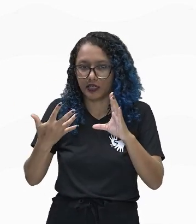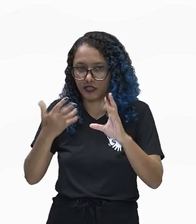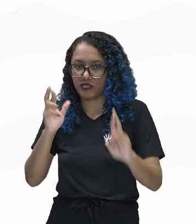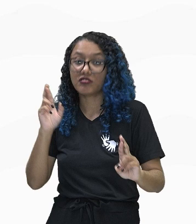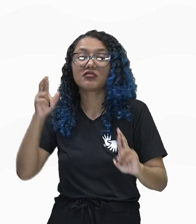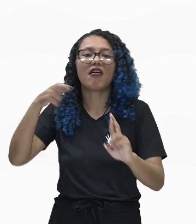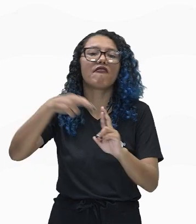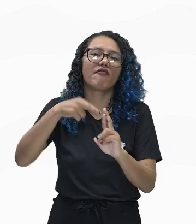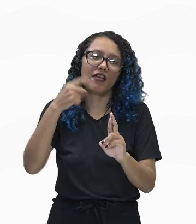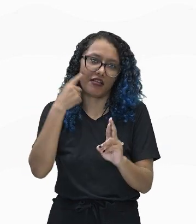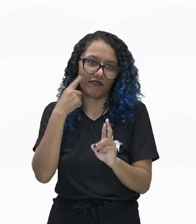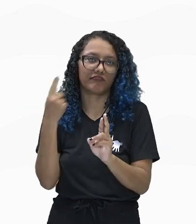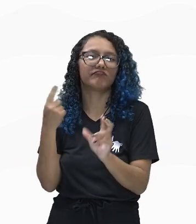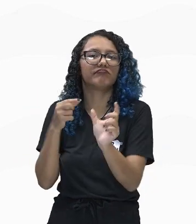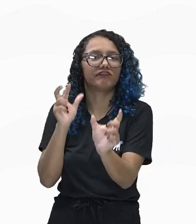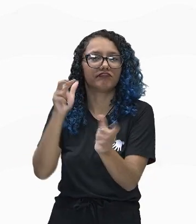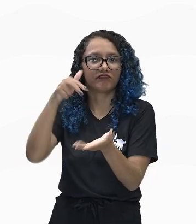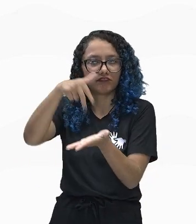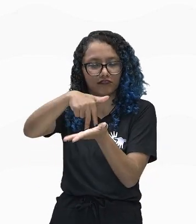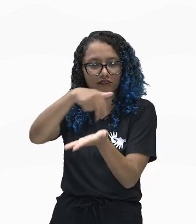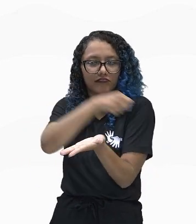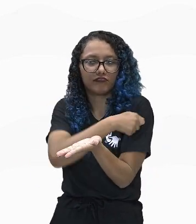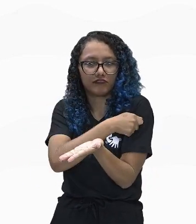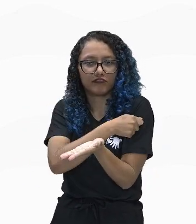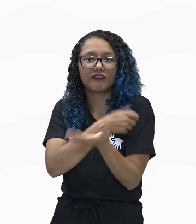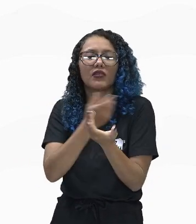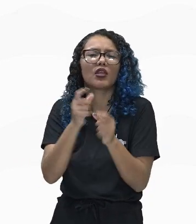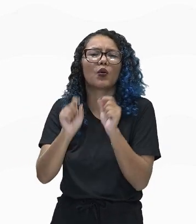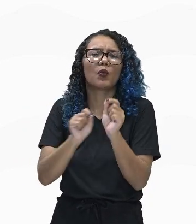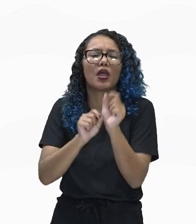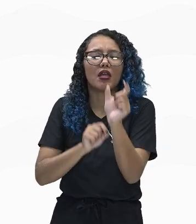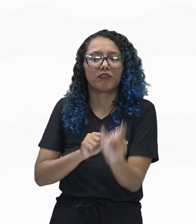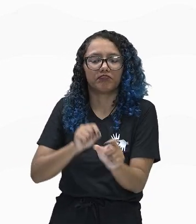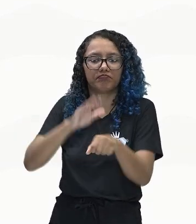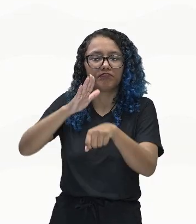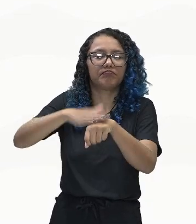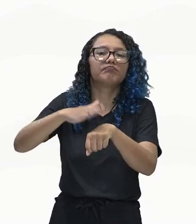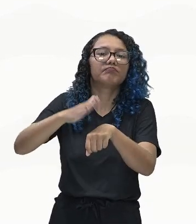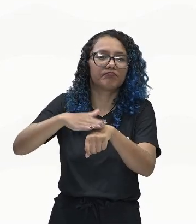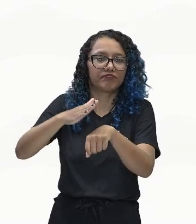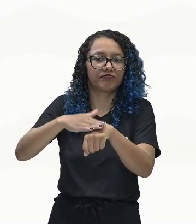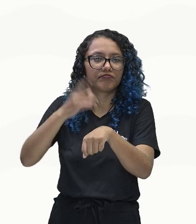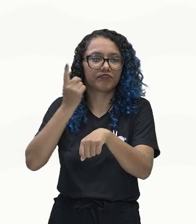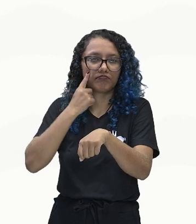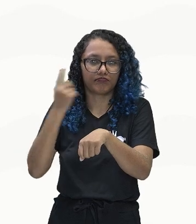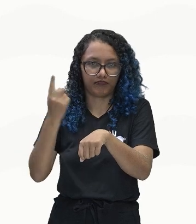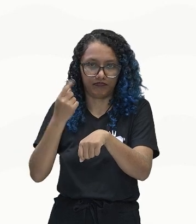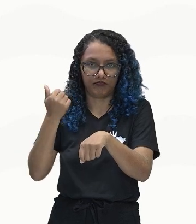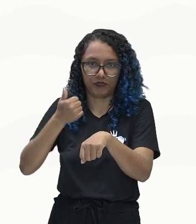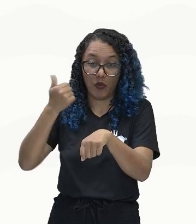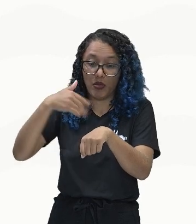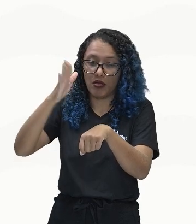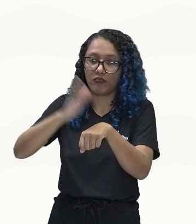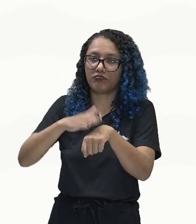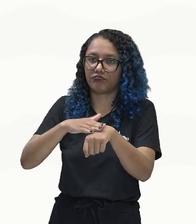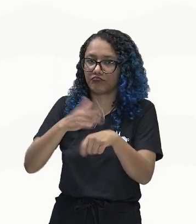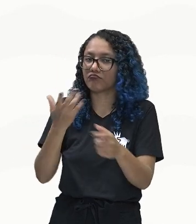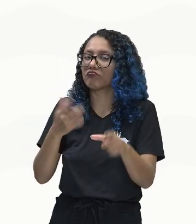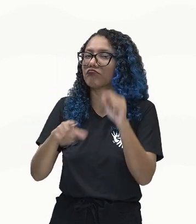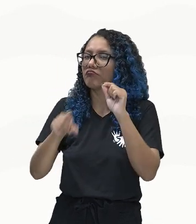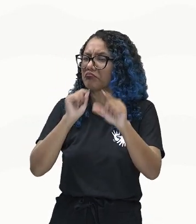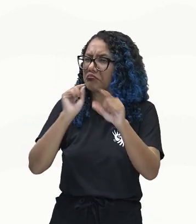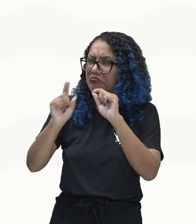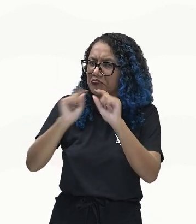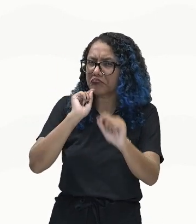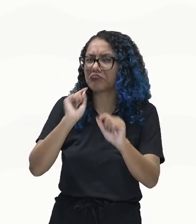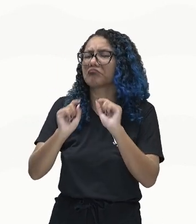Então, ele é um ser autônomo, né? Então, é um ser que faz escolhas, né, de